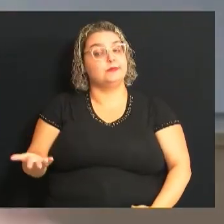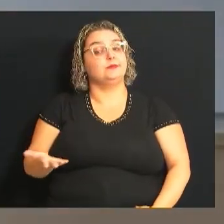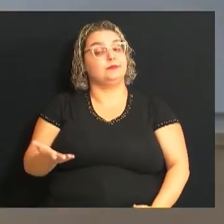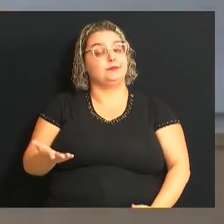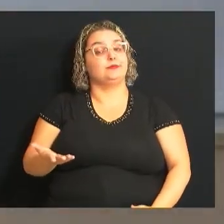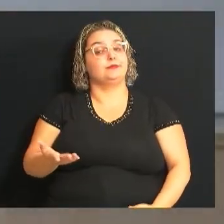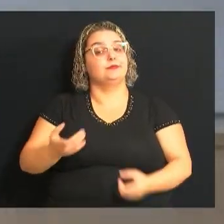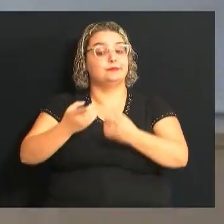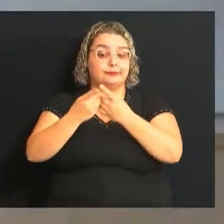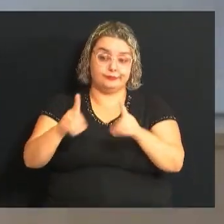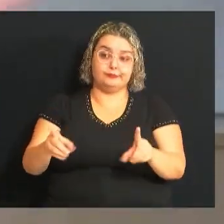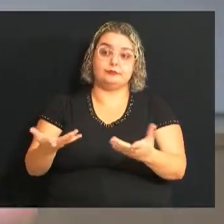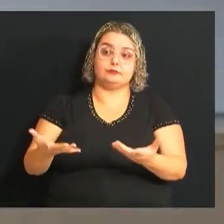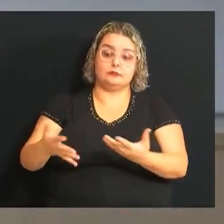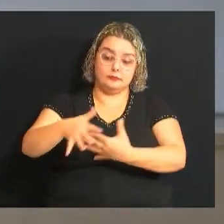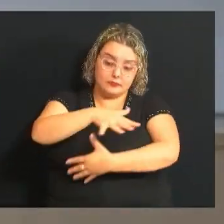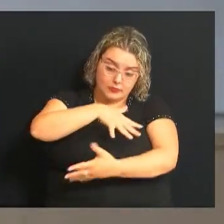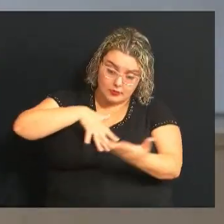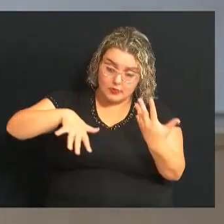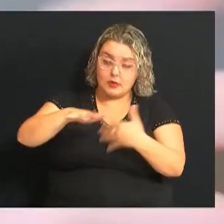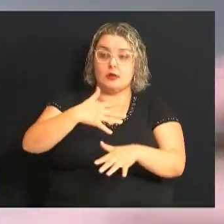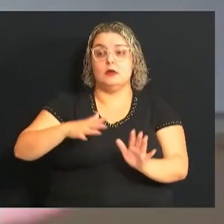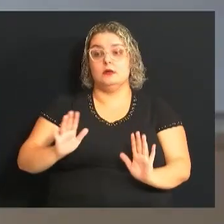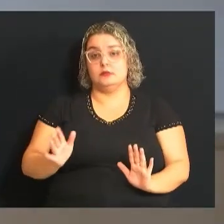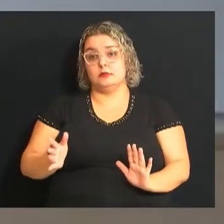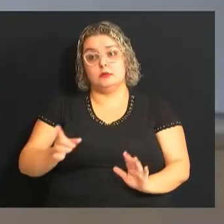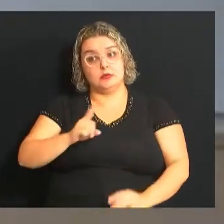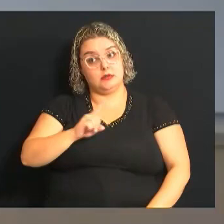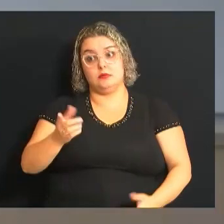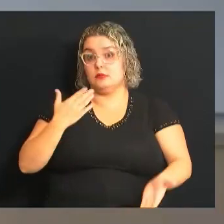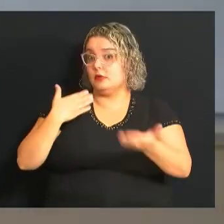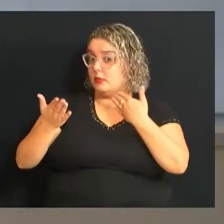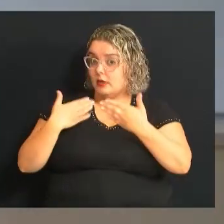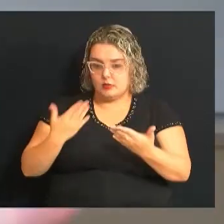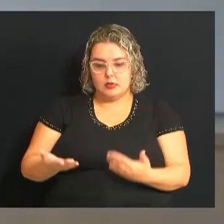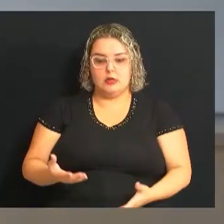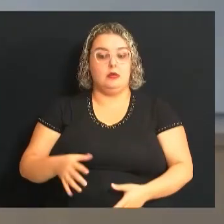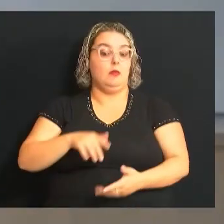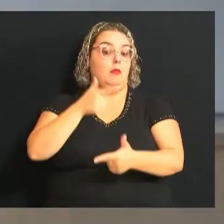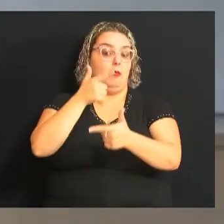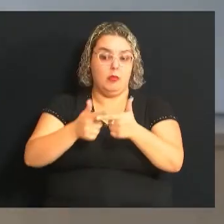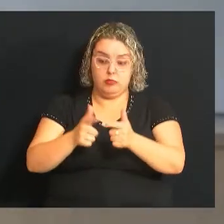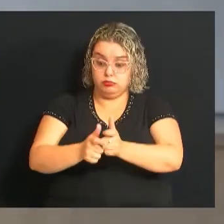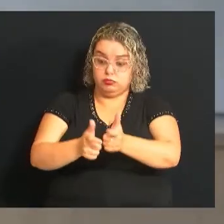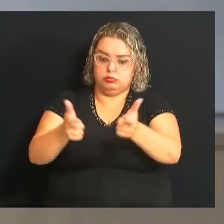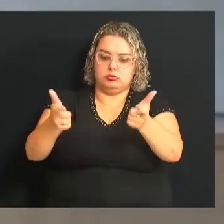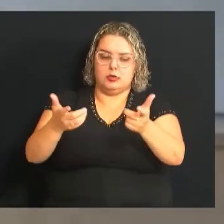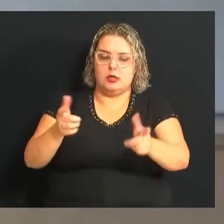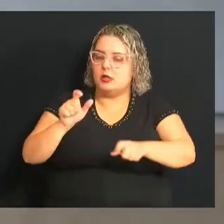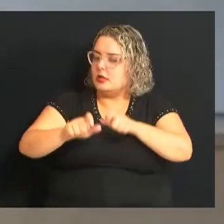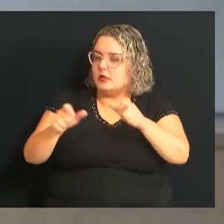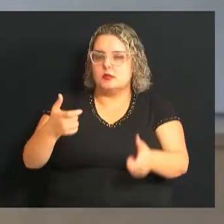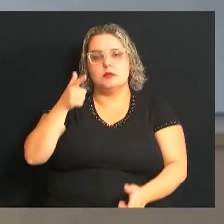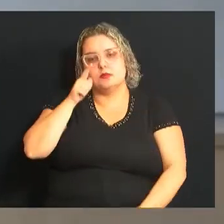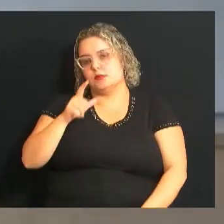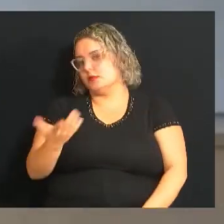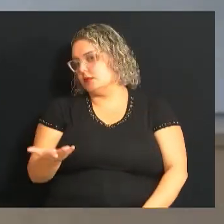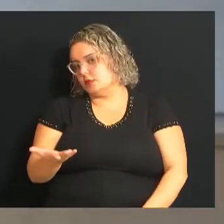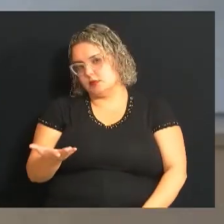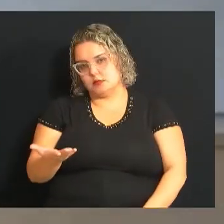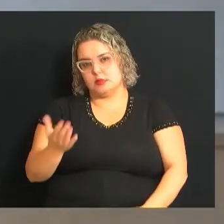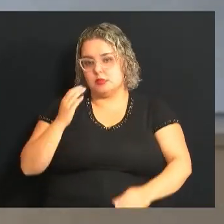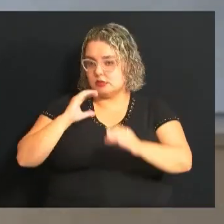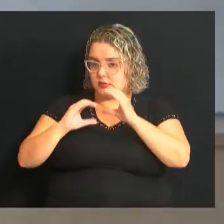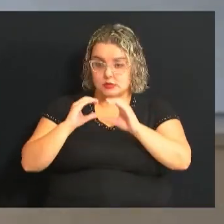ou no meio desse caos, né? Porque muitas vezes não há uma conversa, há um caos dentro de casa, as pessoas não conseguem se